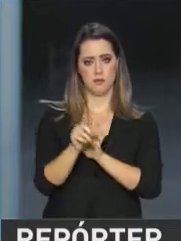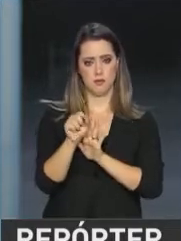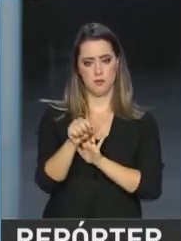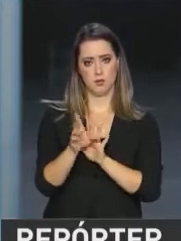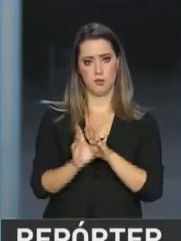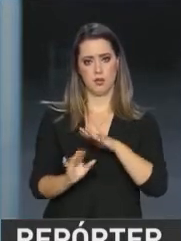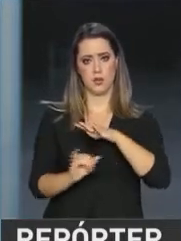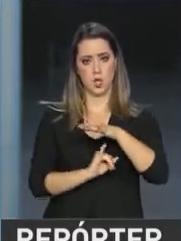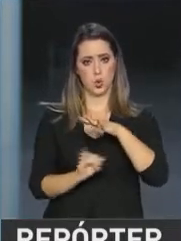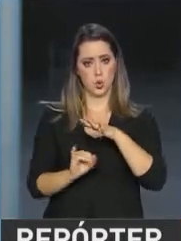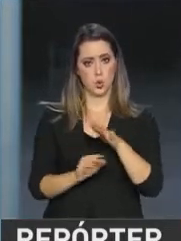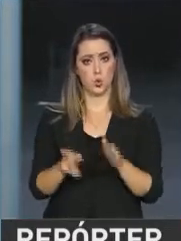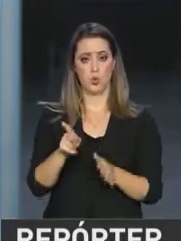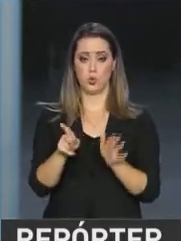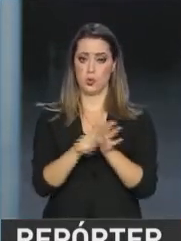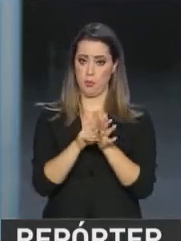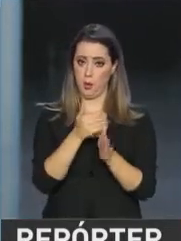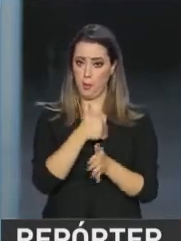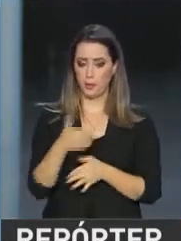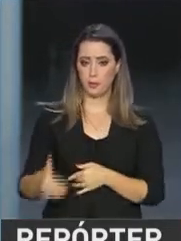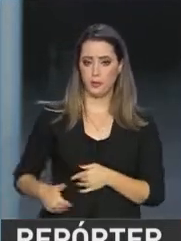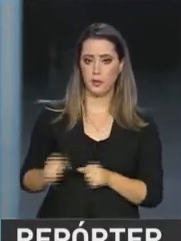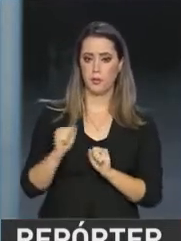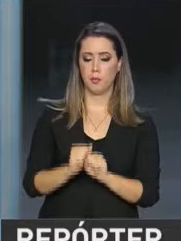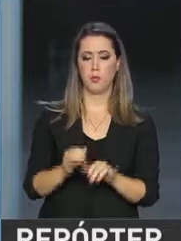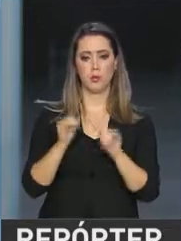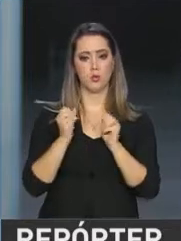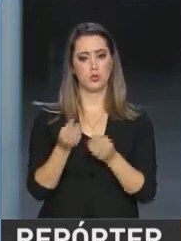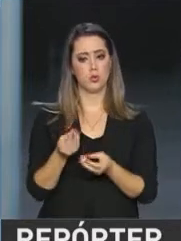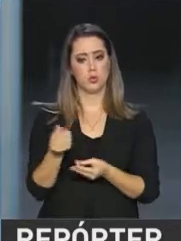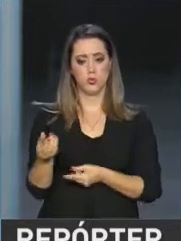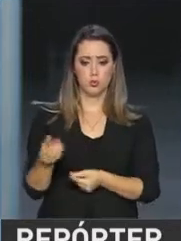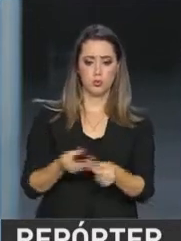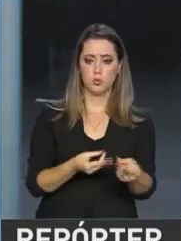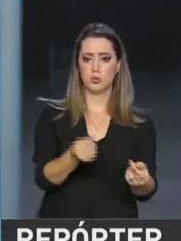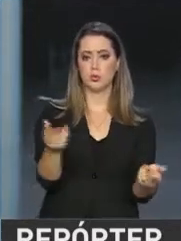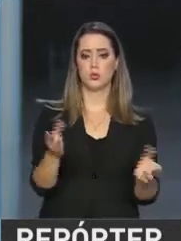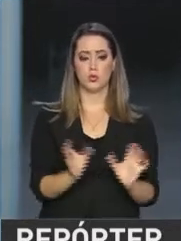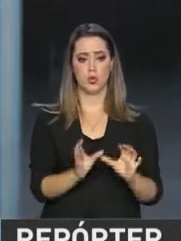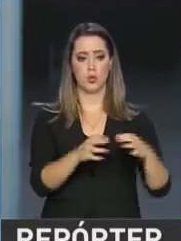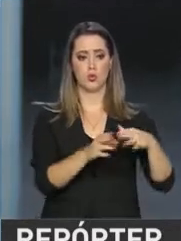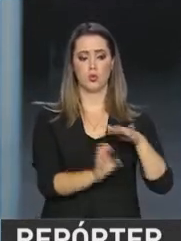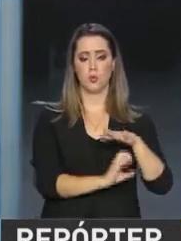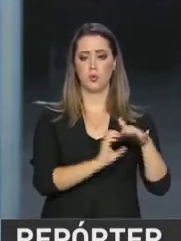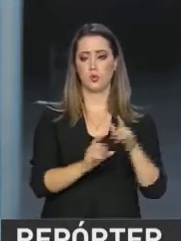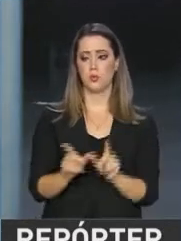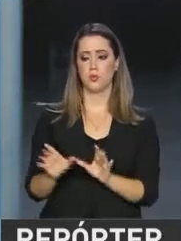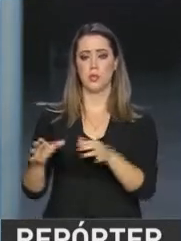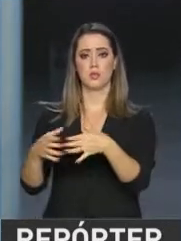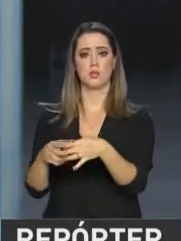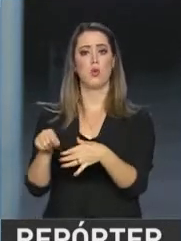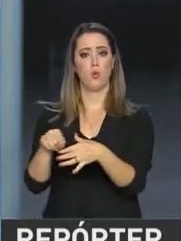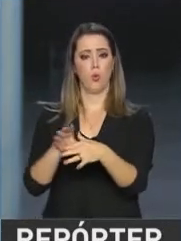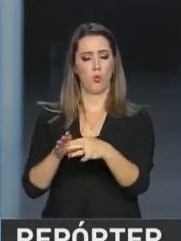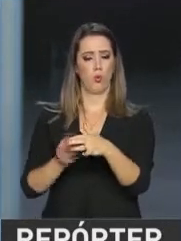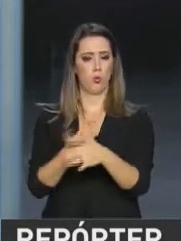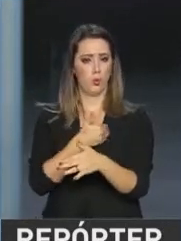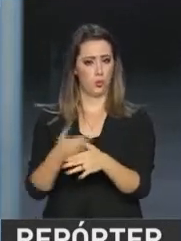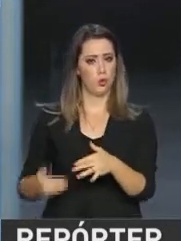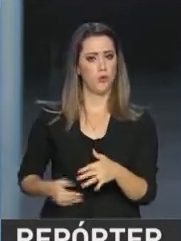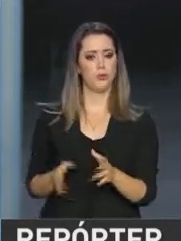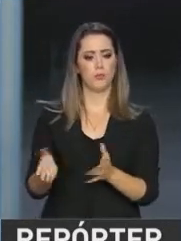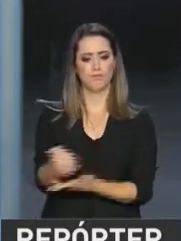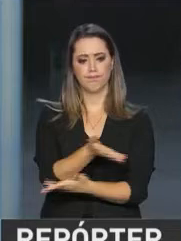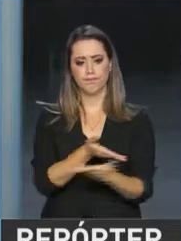instituições públicas permite um maior compartilhamento de recursos entre os setores público e privado e facilita os procedimentos de importação